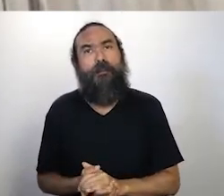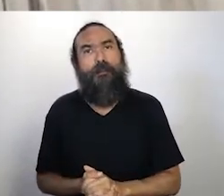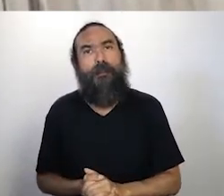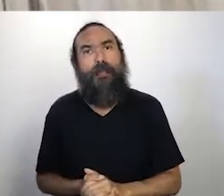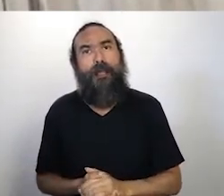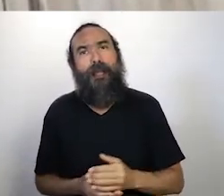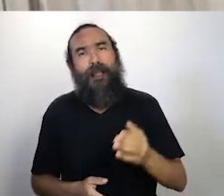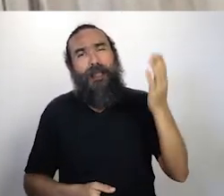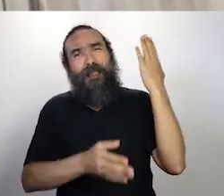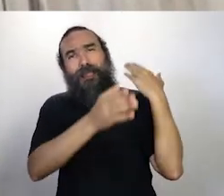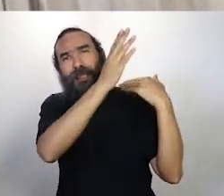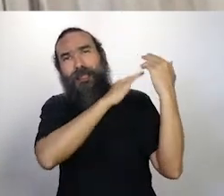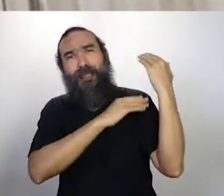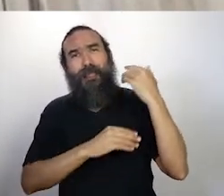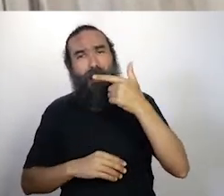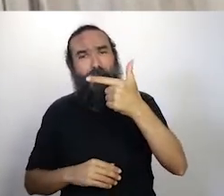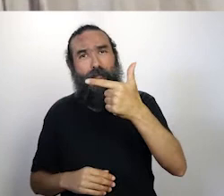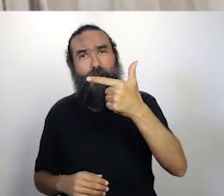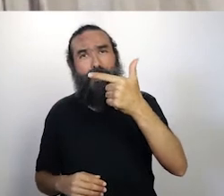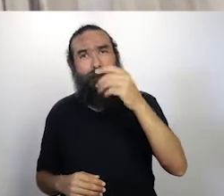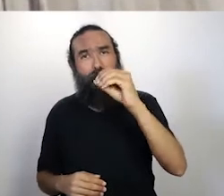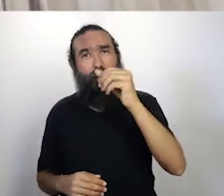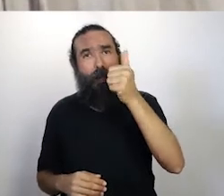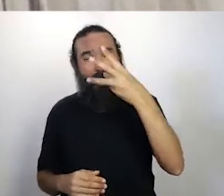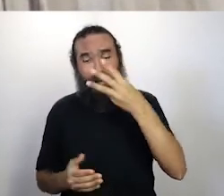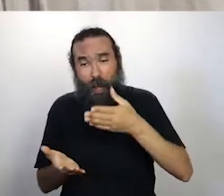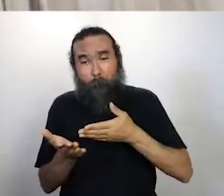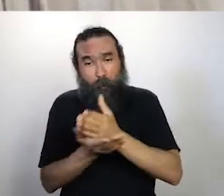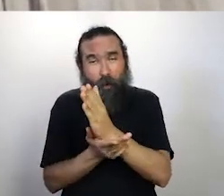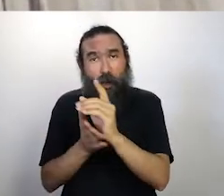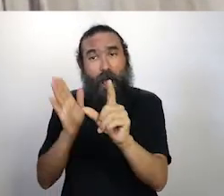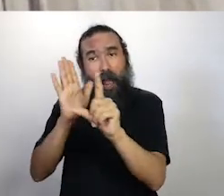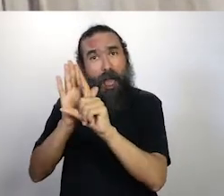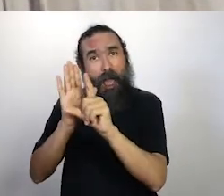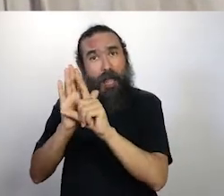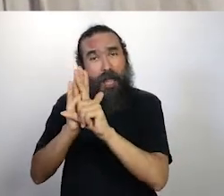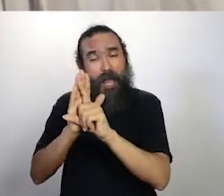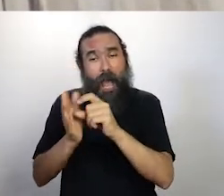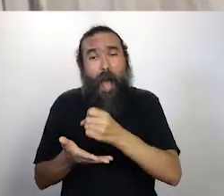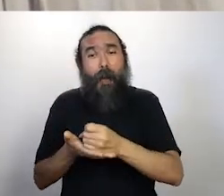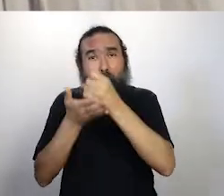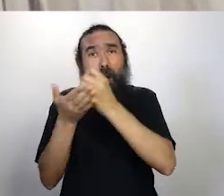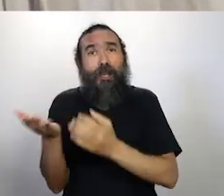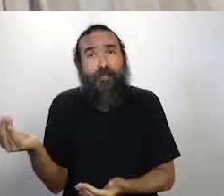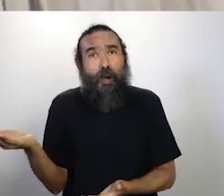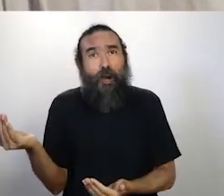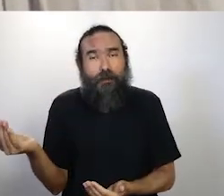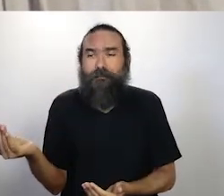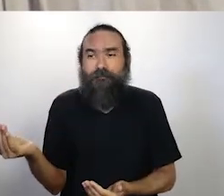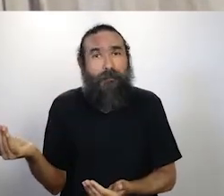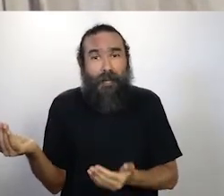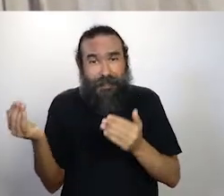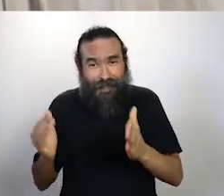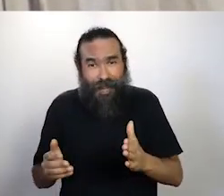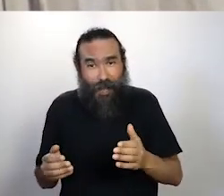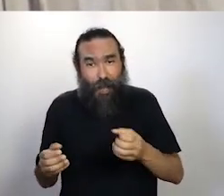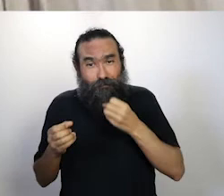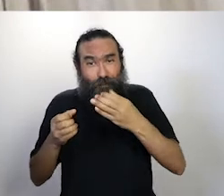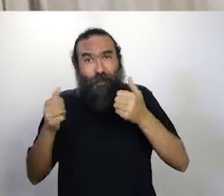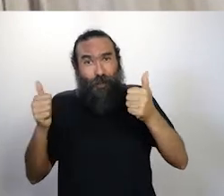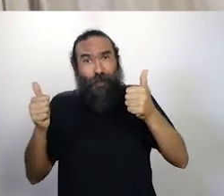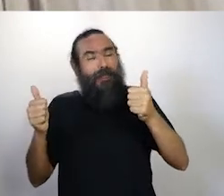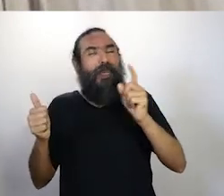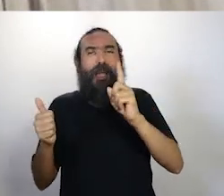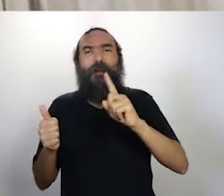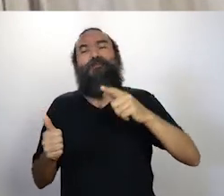Lei 12.852 de 2013, a gente tem ainda mais desafios, porque ele não é nem conhecido na sociedade e também não